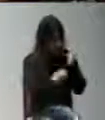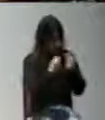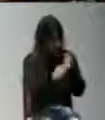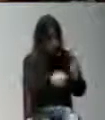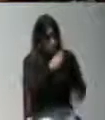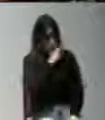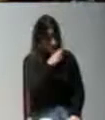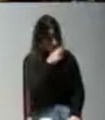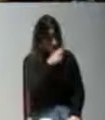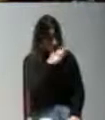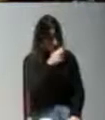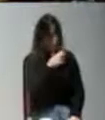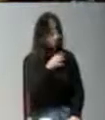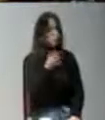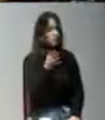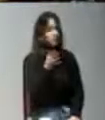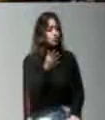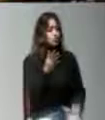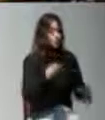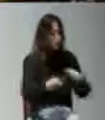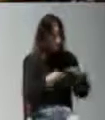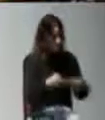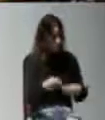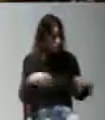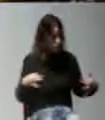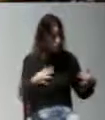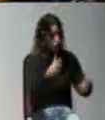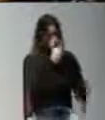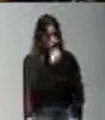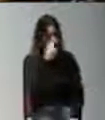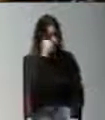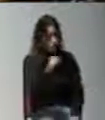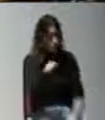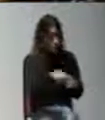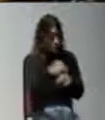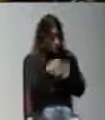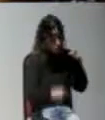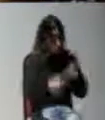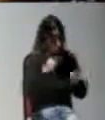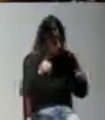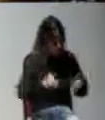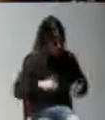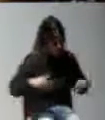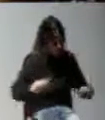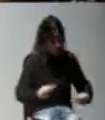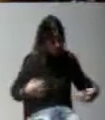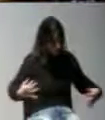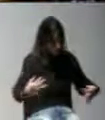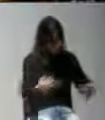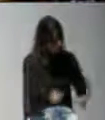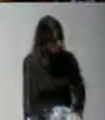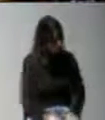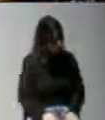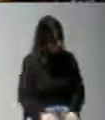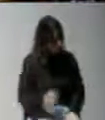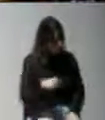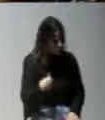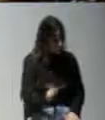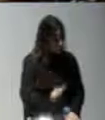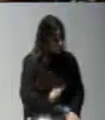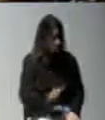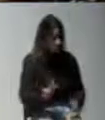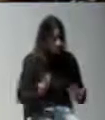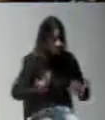todas e de todos, discutindo o direito de todos os seres humanos a terem direito. negando-nos a dividir nossas